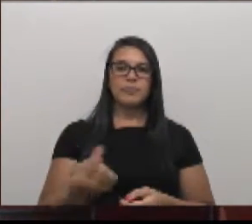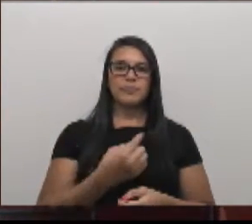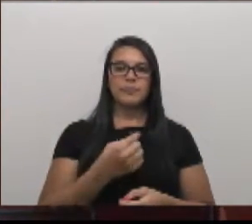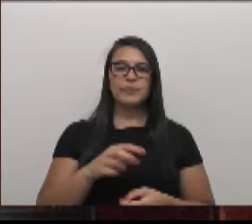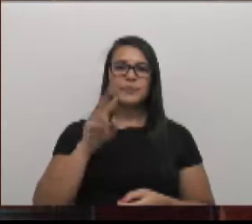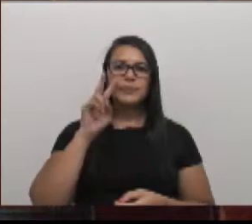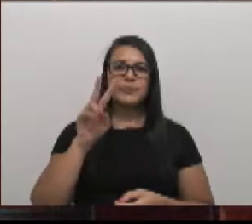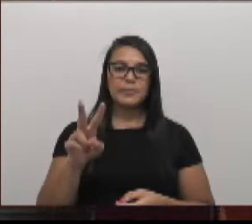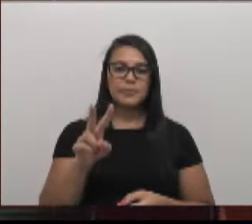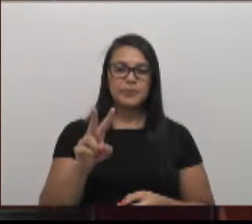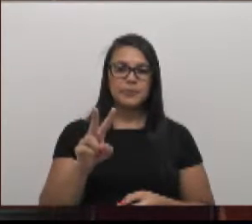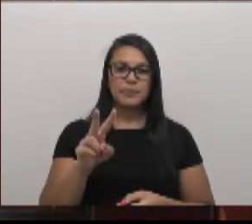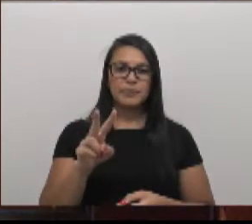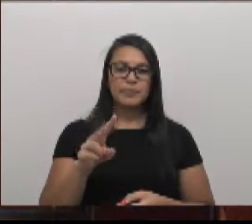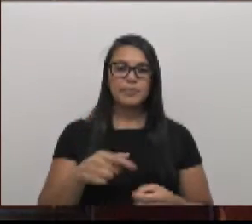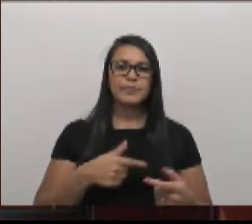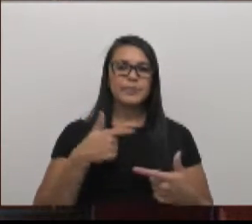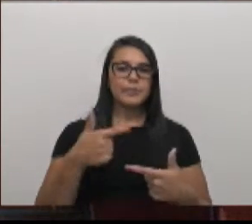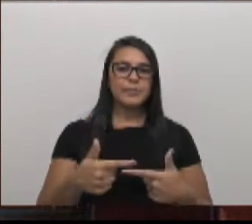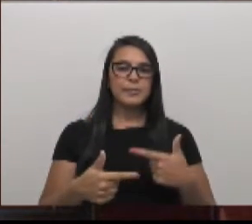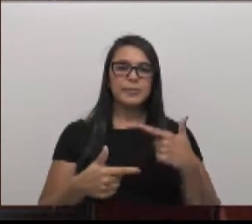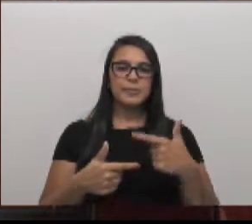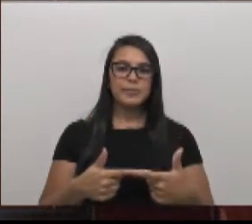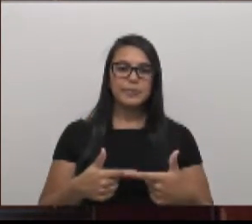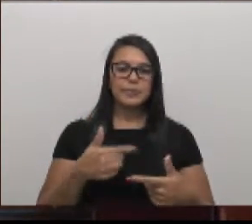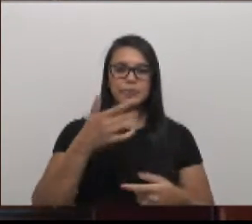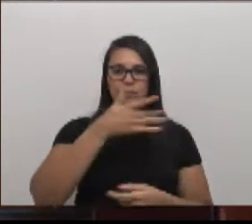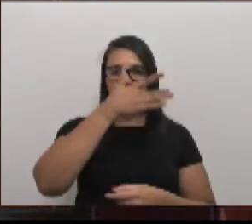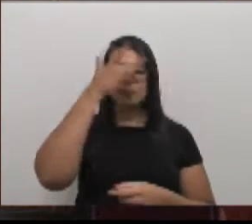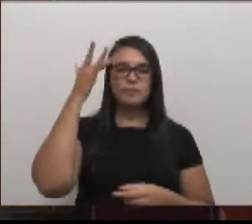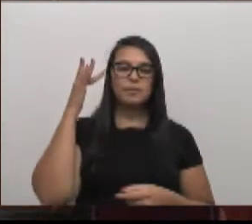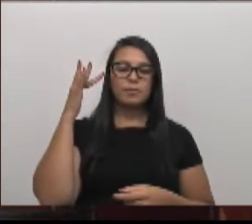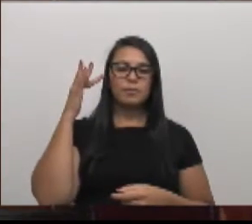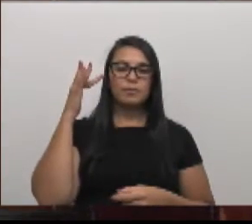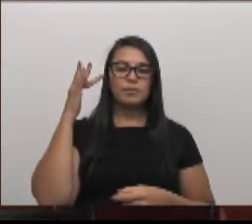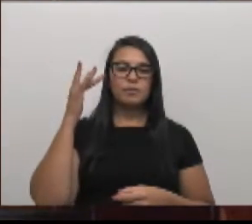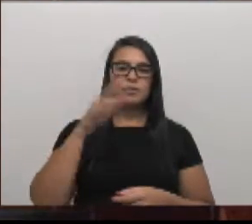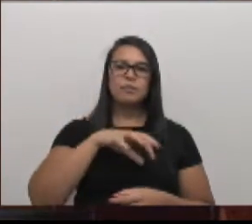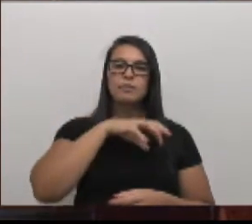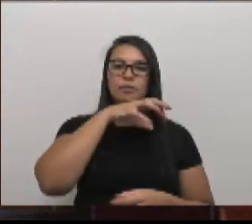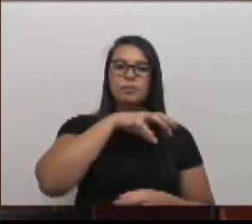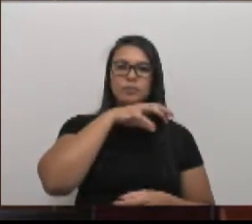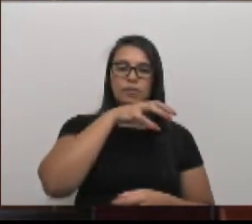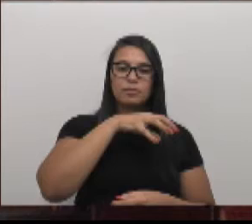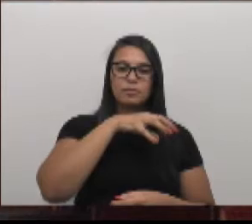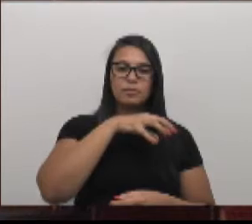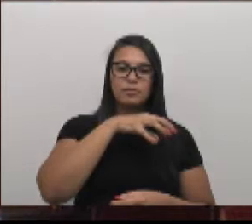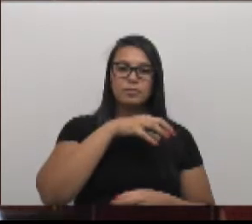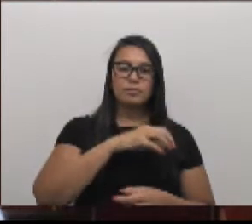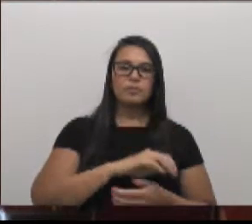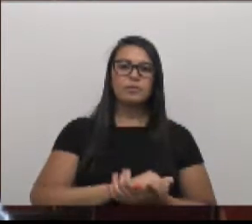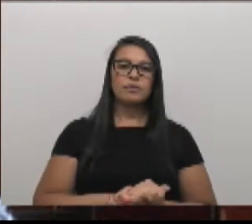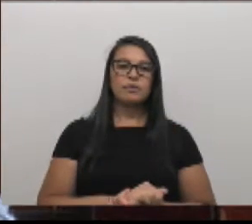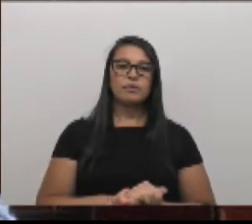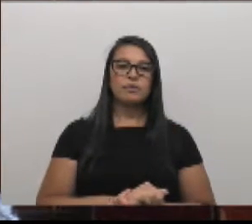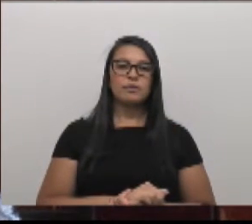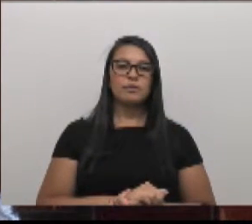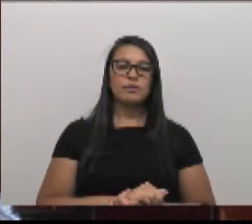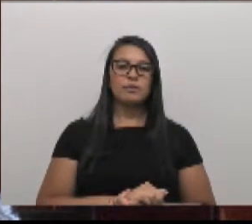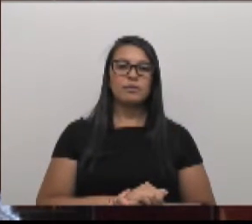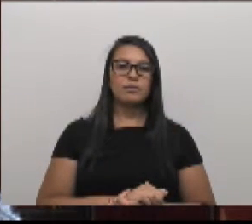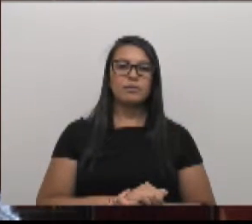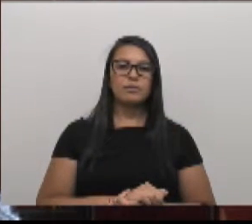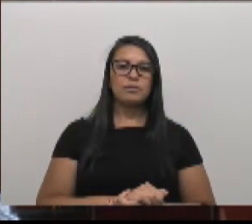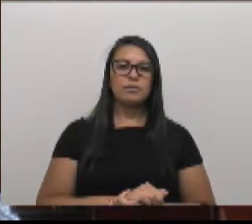a luta dessas pessoas com esses animais que, na verdade, são